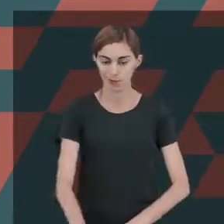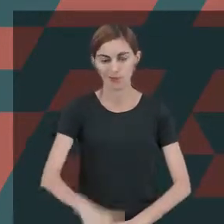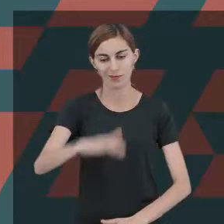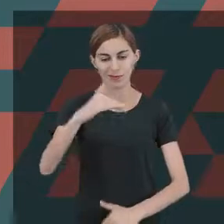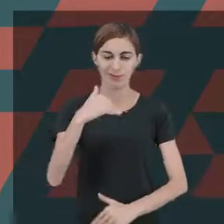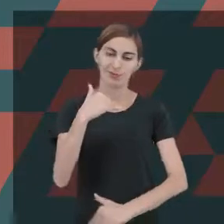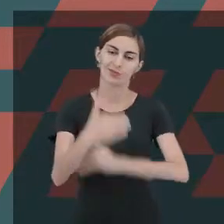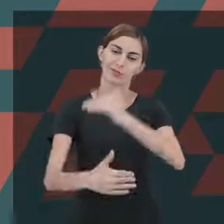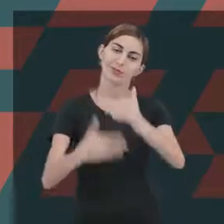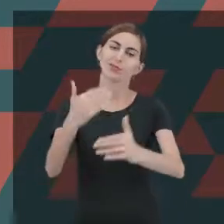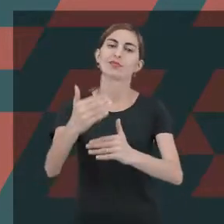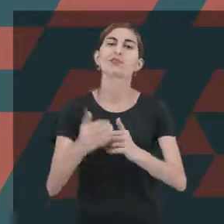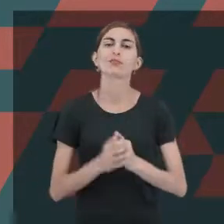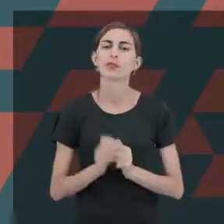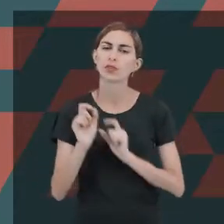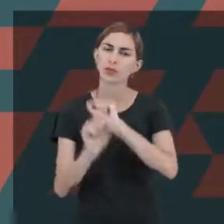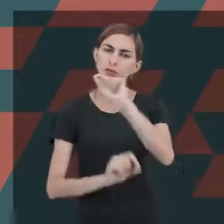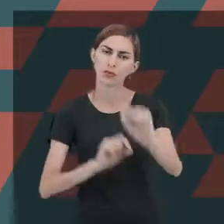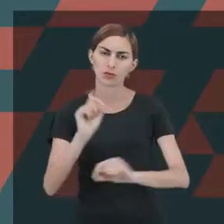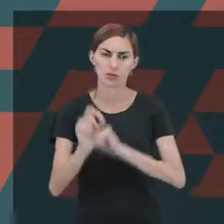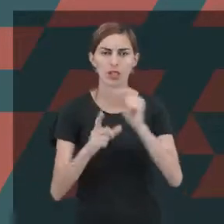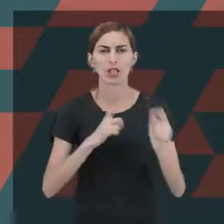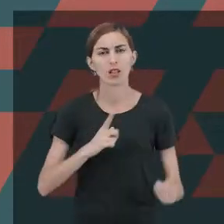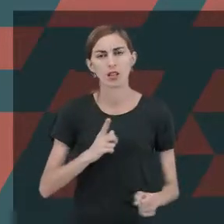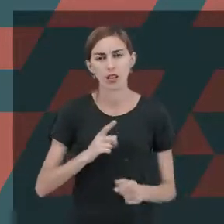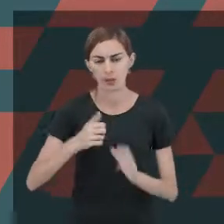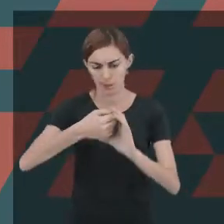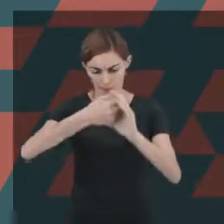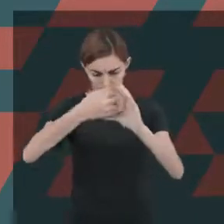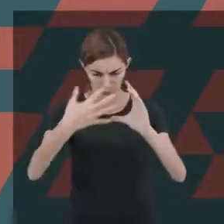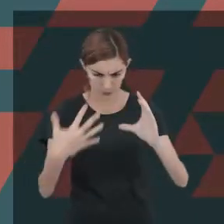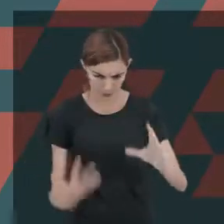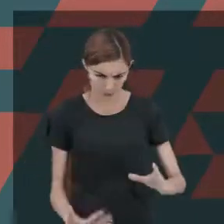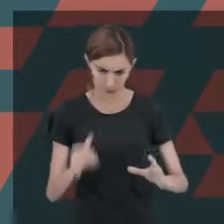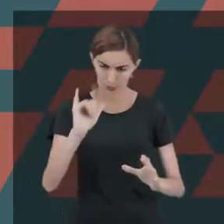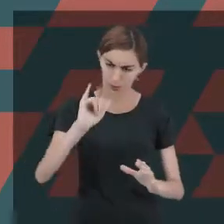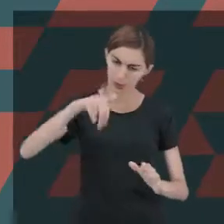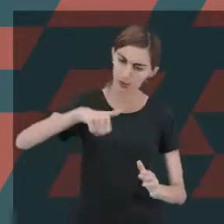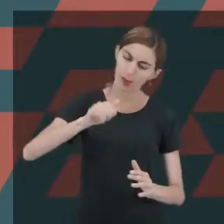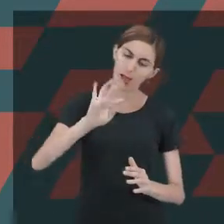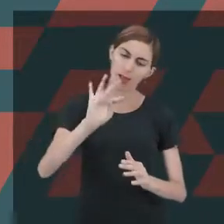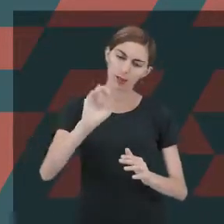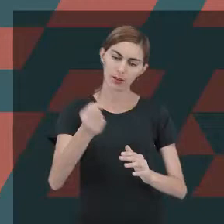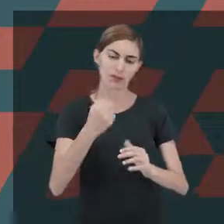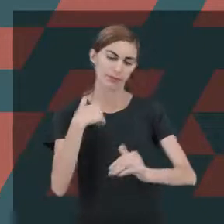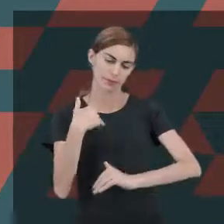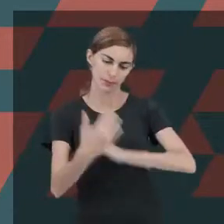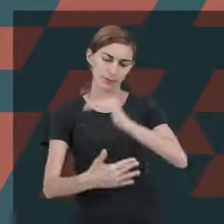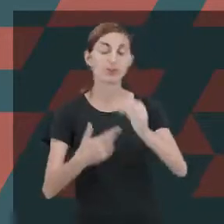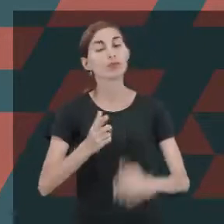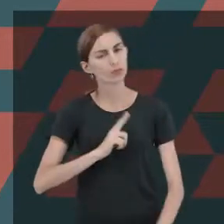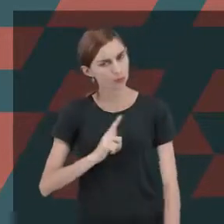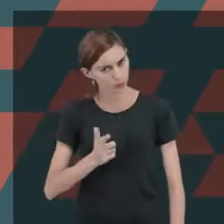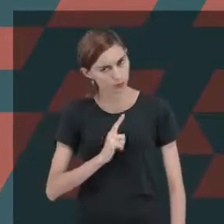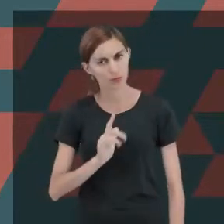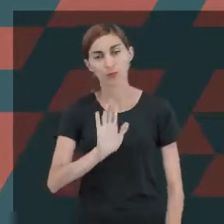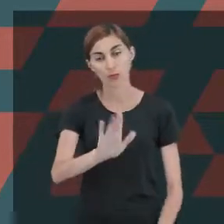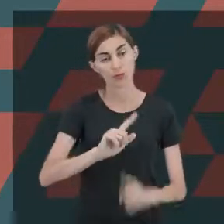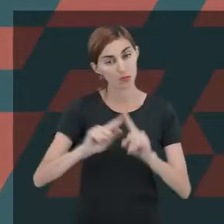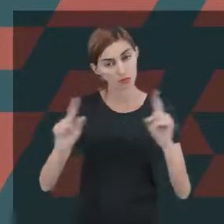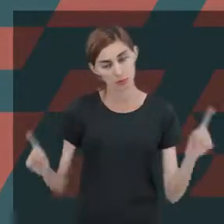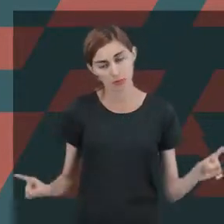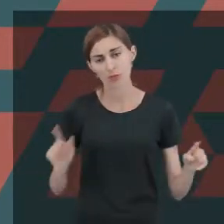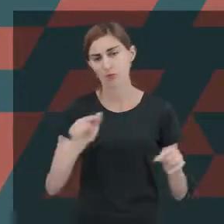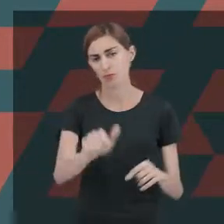desenvolvimento. Isso quer dizer que nós temos características inatas ao desenvolvimento? Temos,